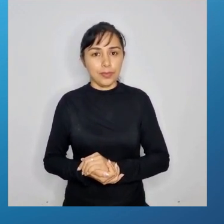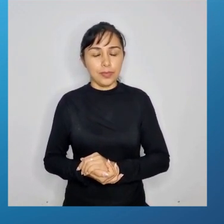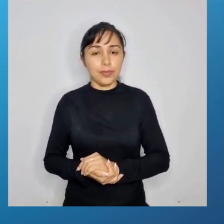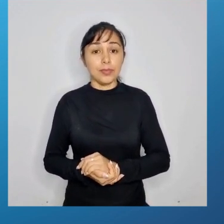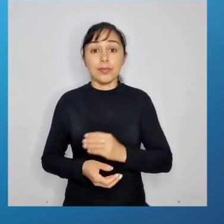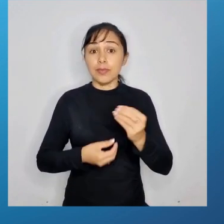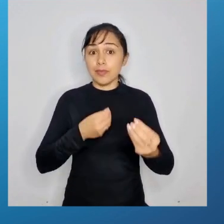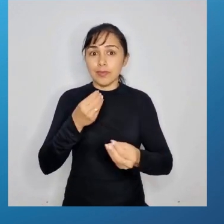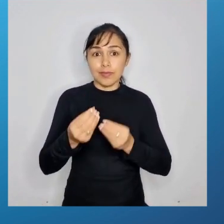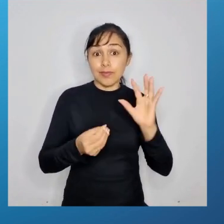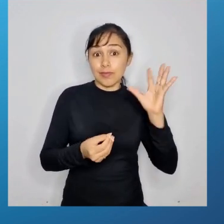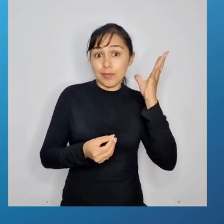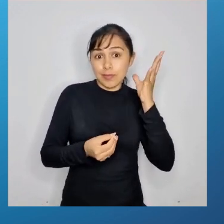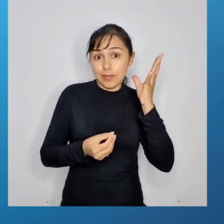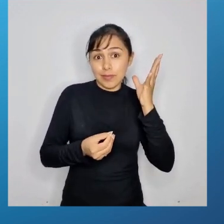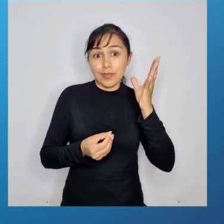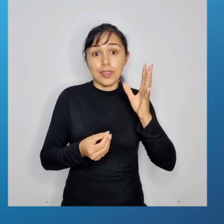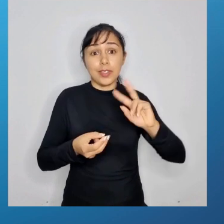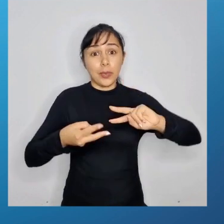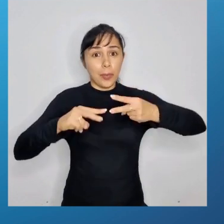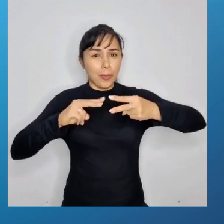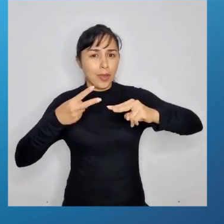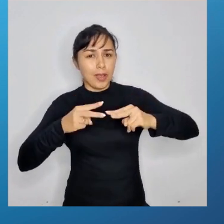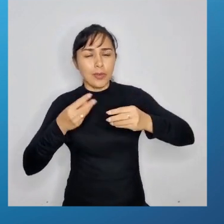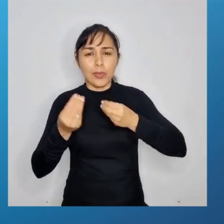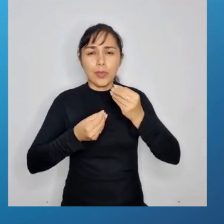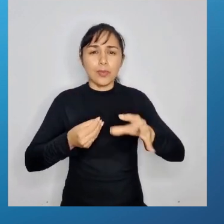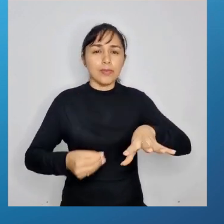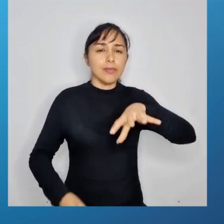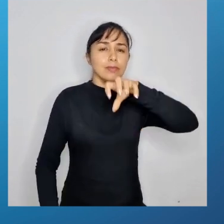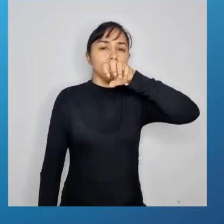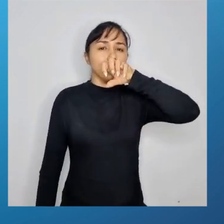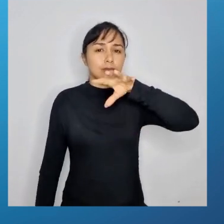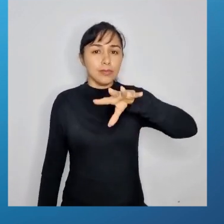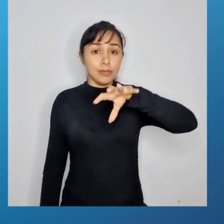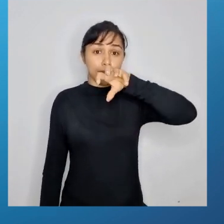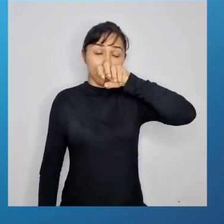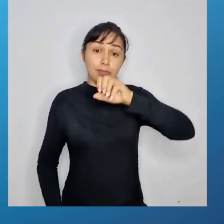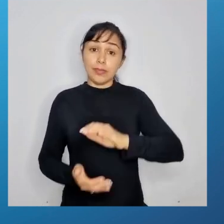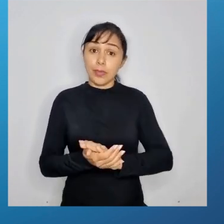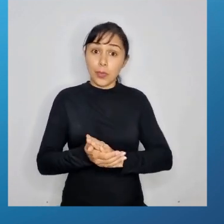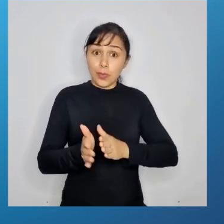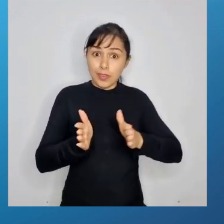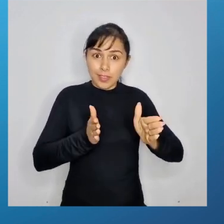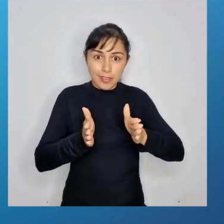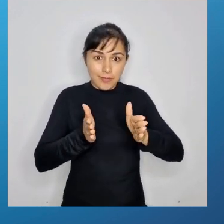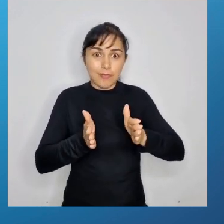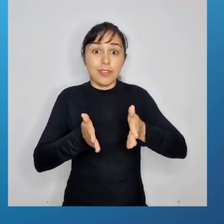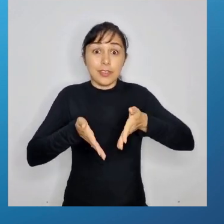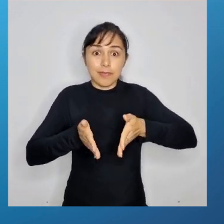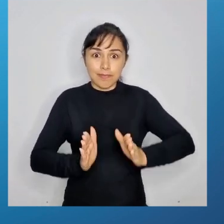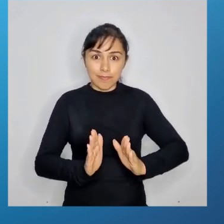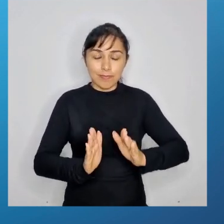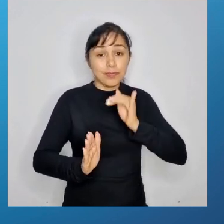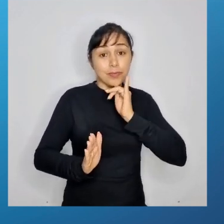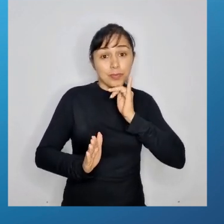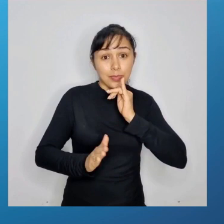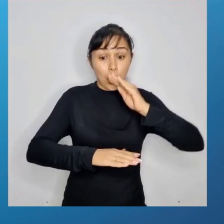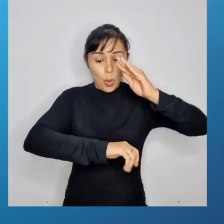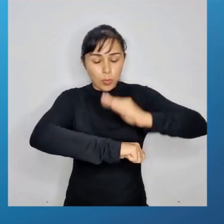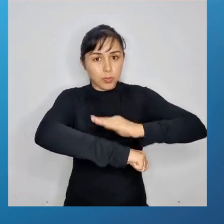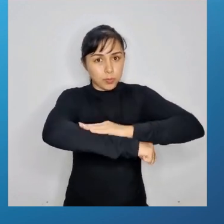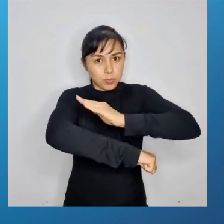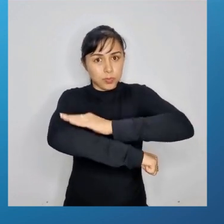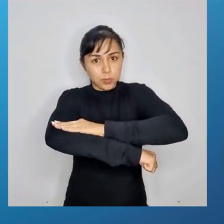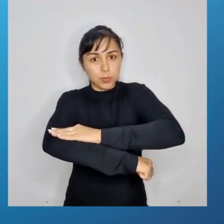Como se dá a respiração dos anfíbios? Os anfíbios, quando na fase larval, aqui nós temos a representação de um sapo, a fase